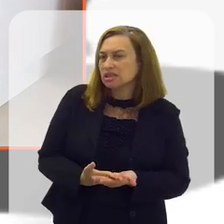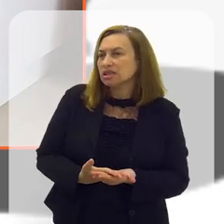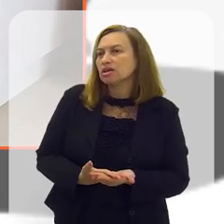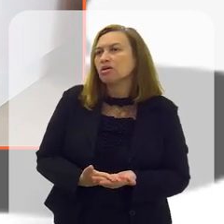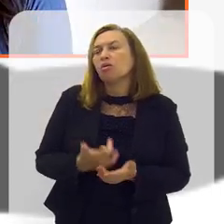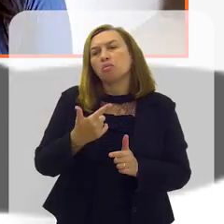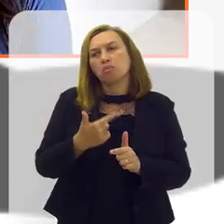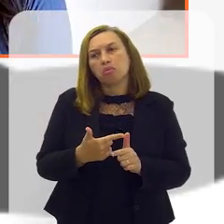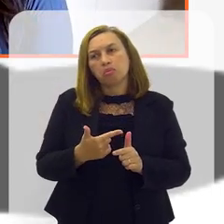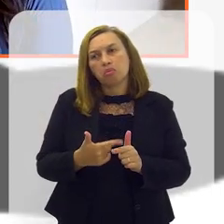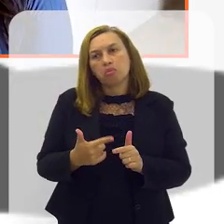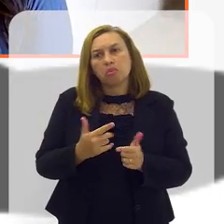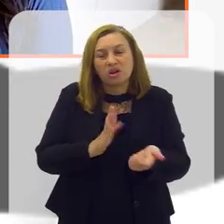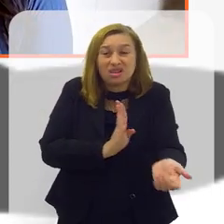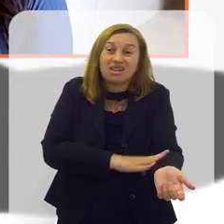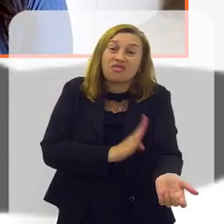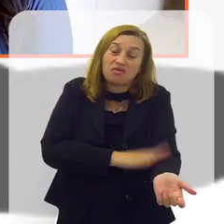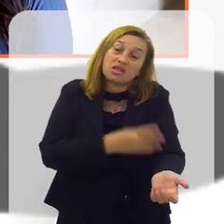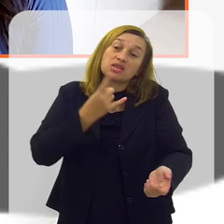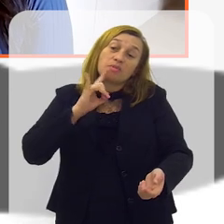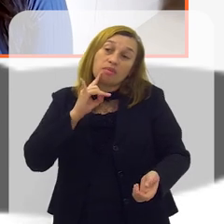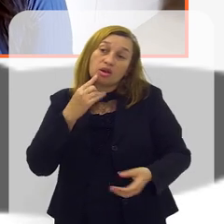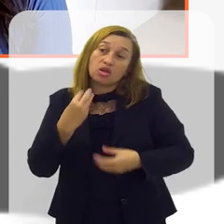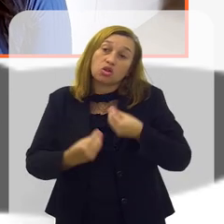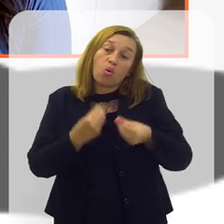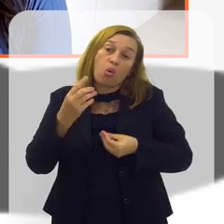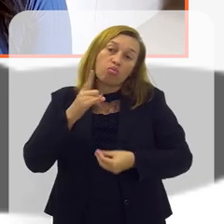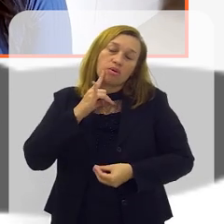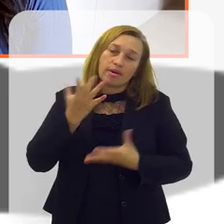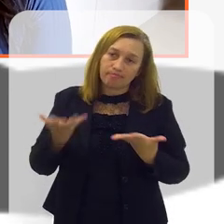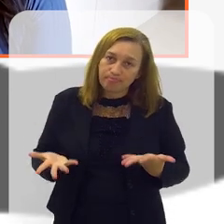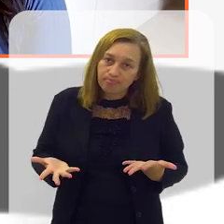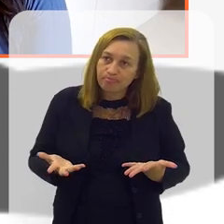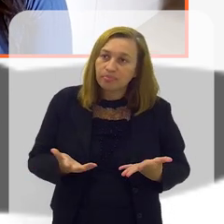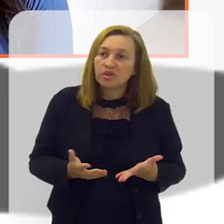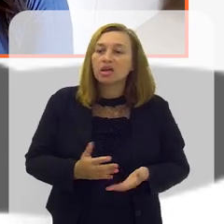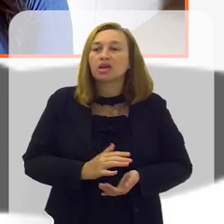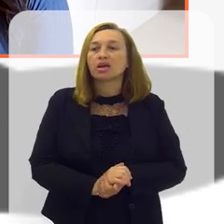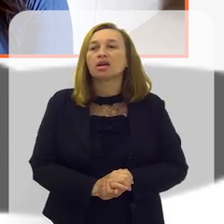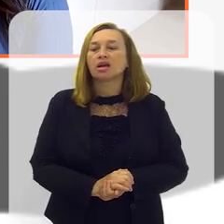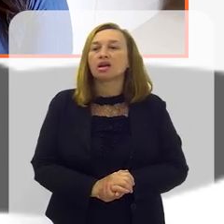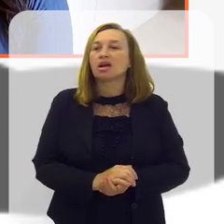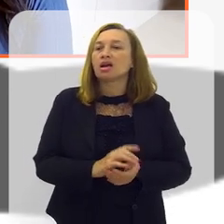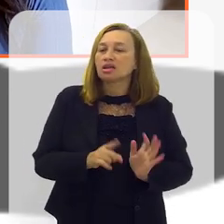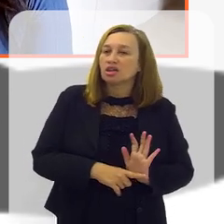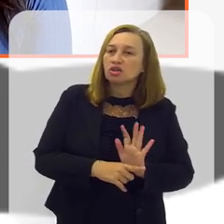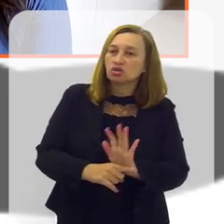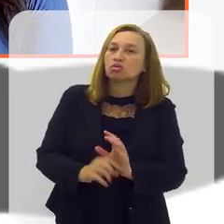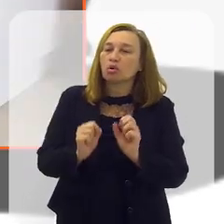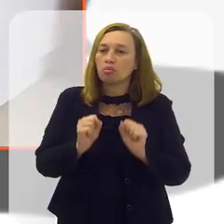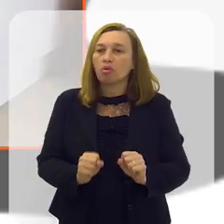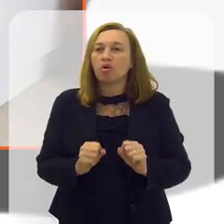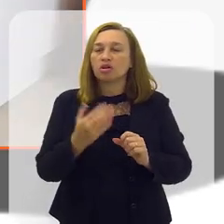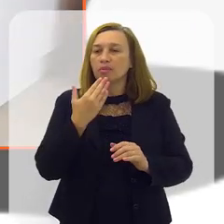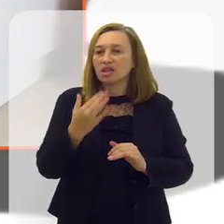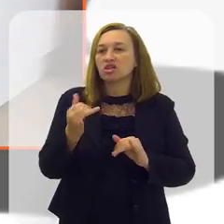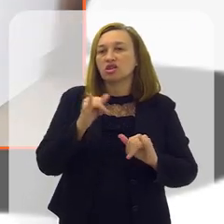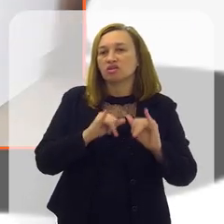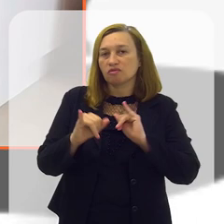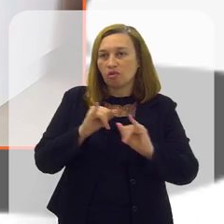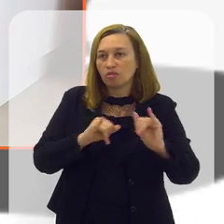acreditam que podem ter problema no uso com a bebida alcoólica, na maneira de beber. A linha de ajuda, a pessoa pode